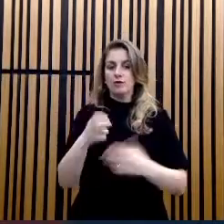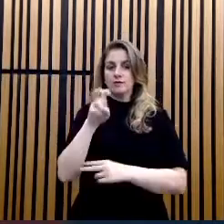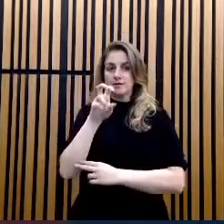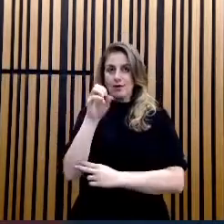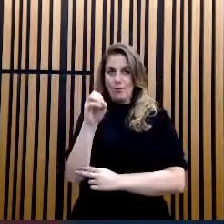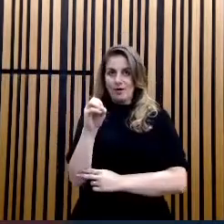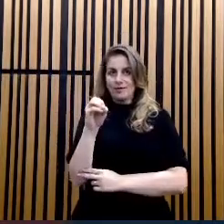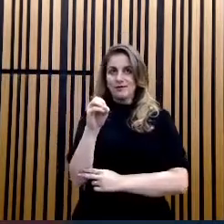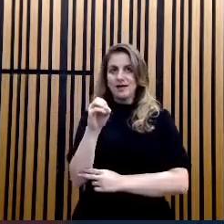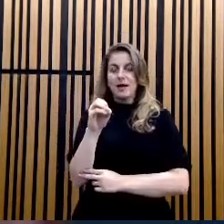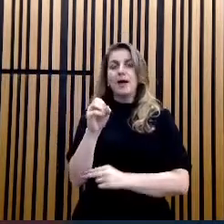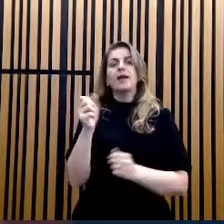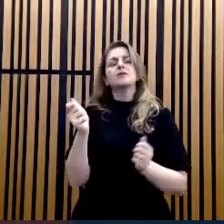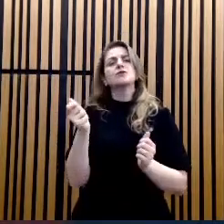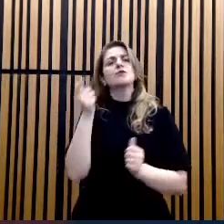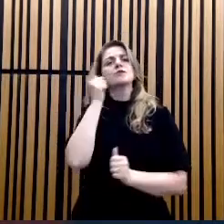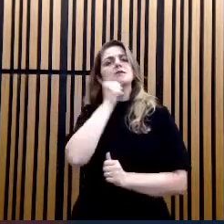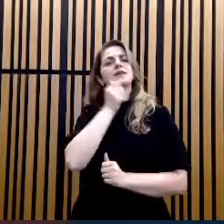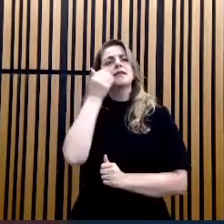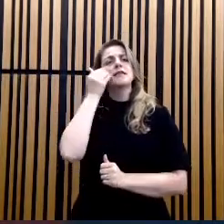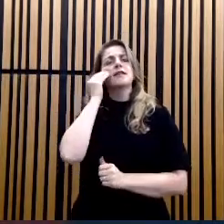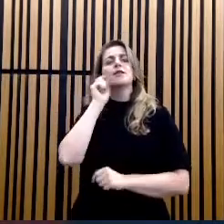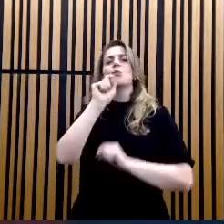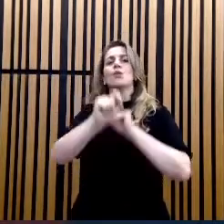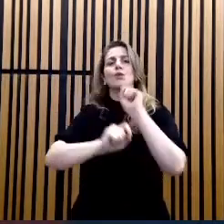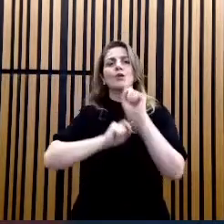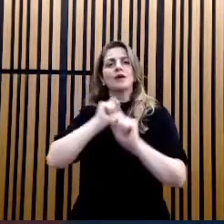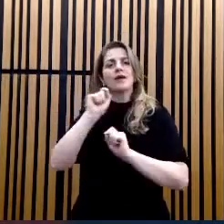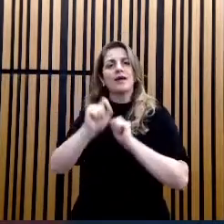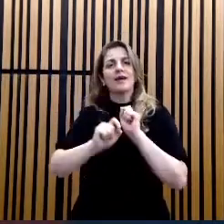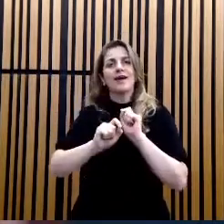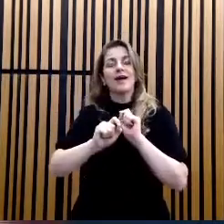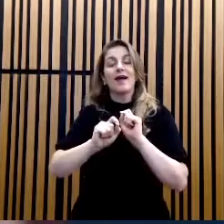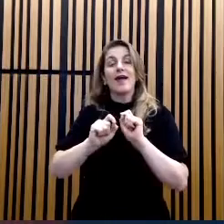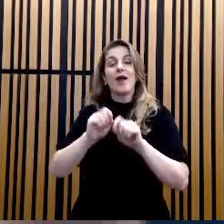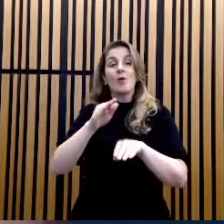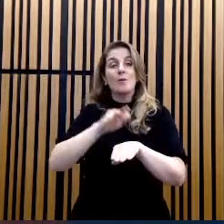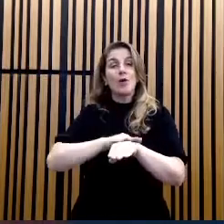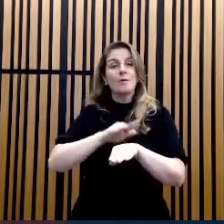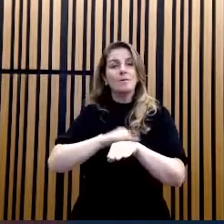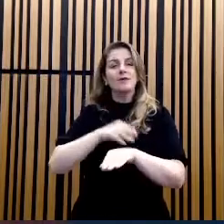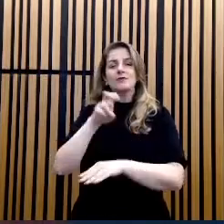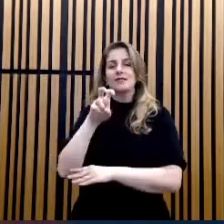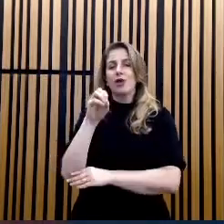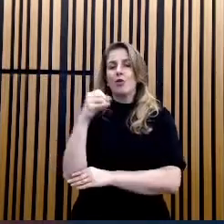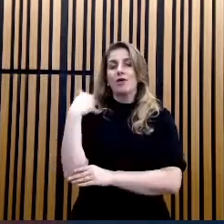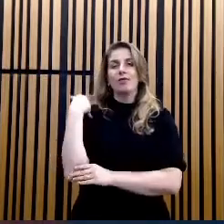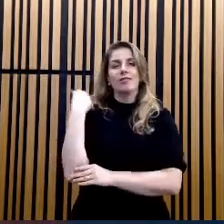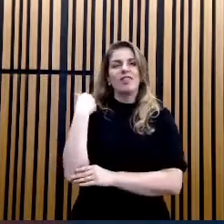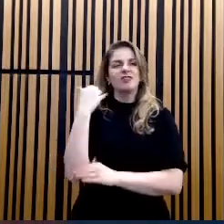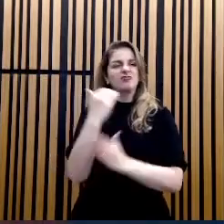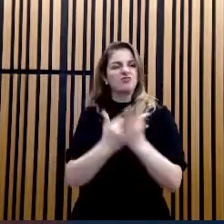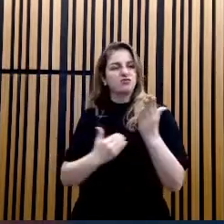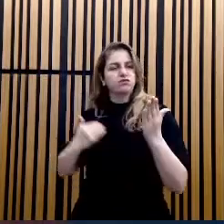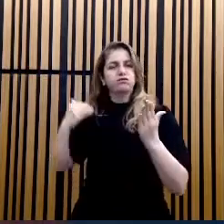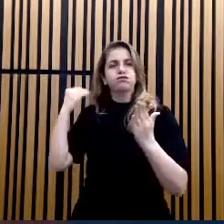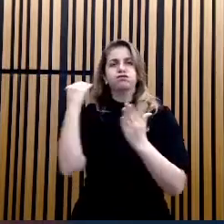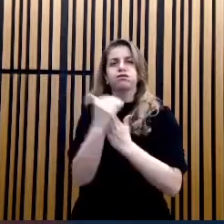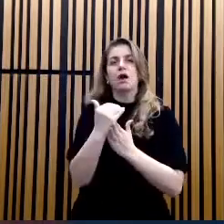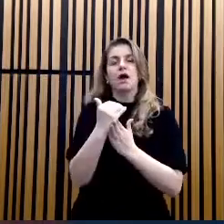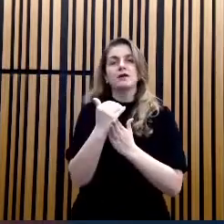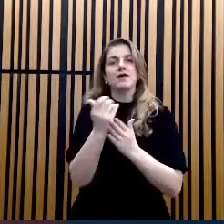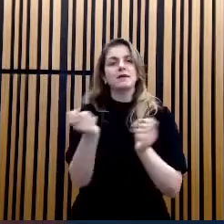50 anos, elas entenderem que elas estão no auge da potência delas. E